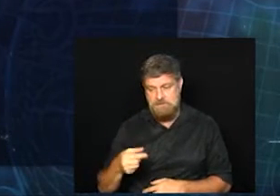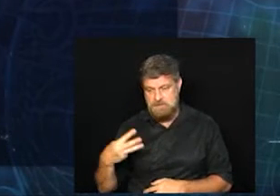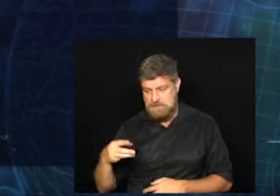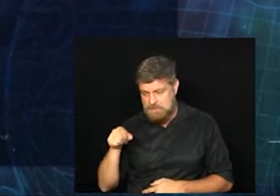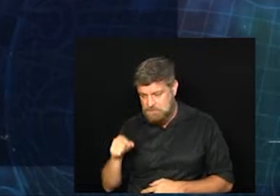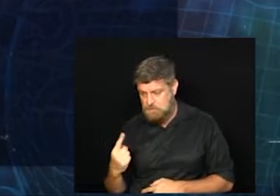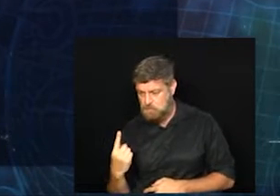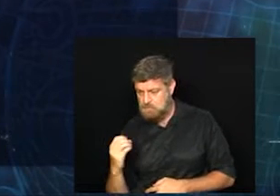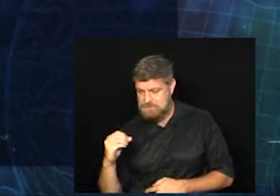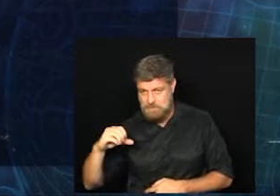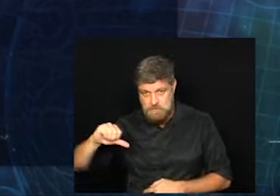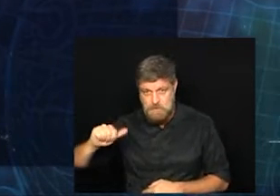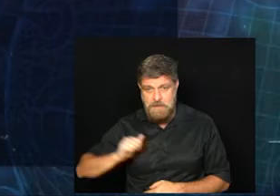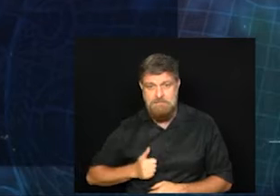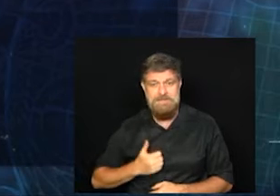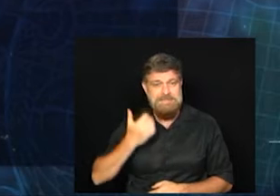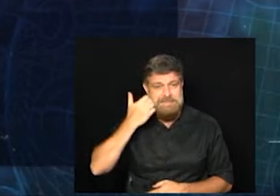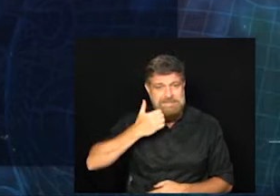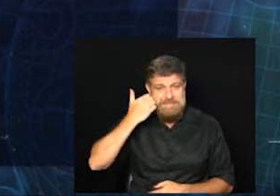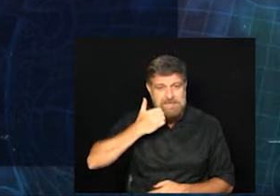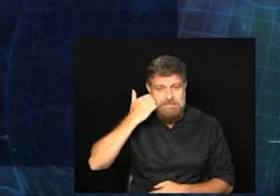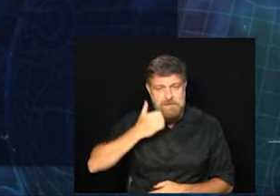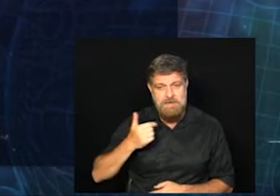23.109, Santa Bárbara do Oeste